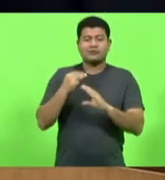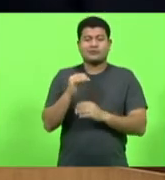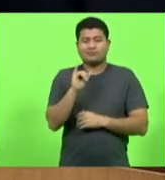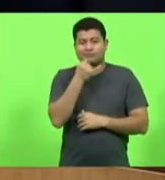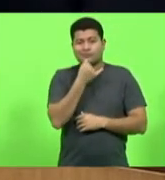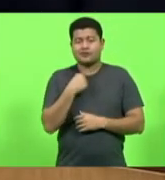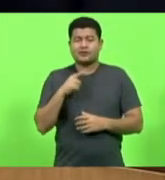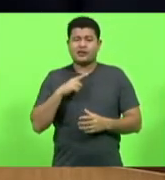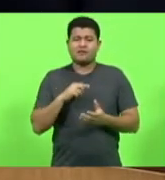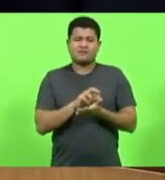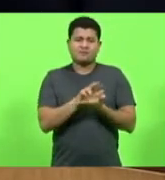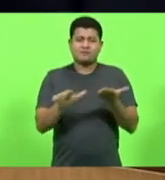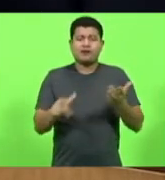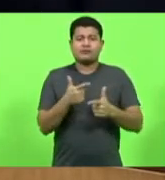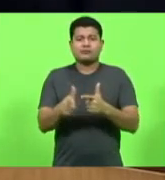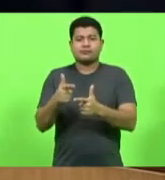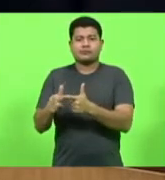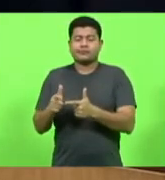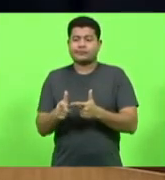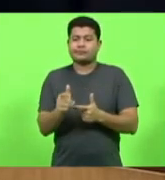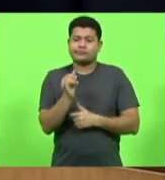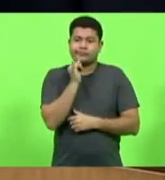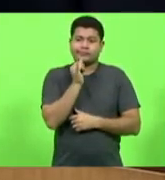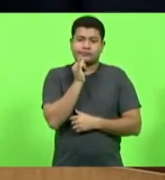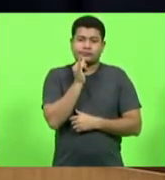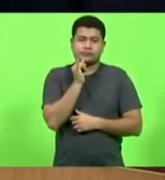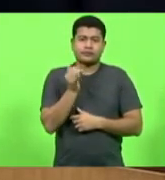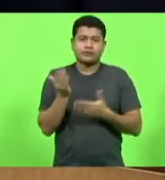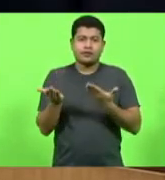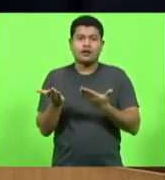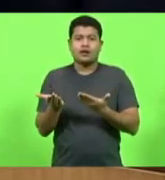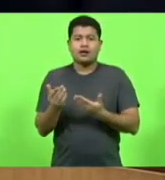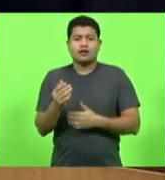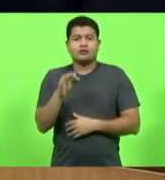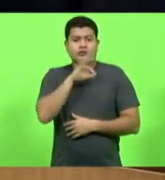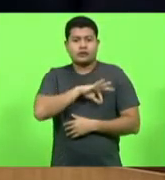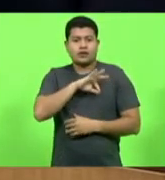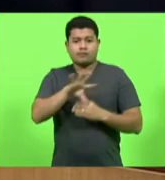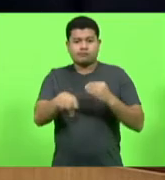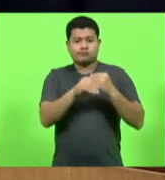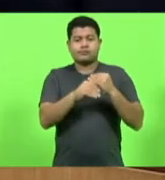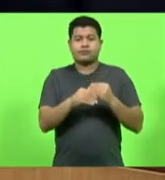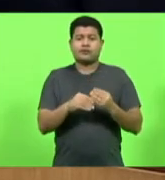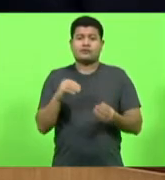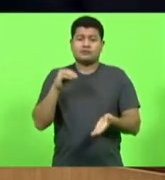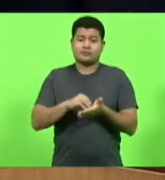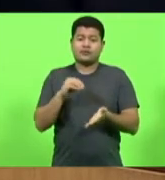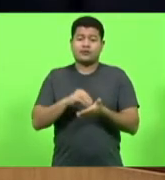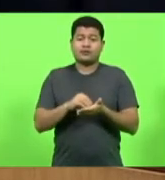de questões pendentes. Há a questão da reposição salarial, que não é feita desde